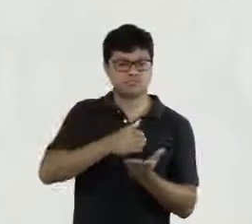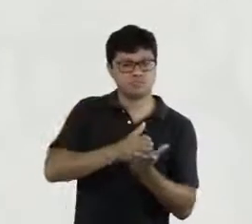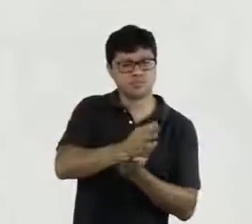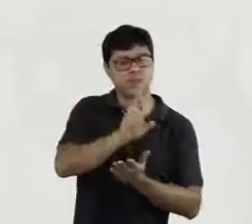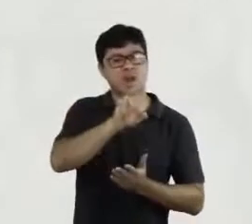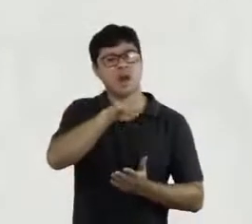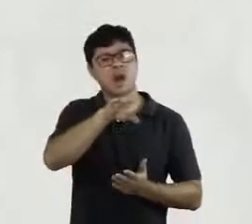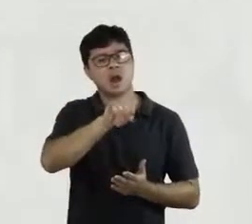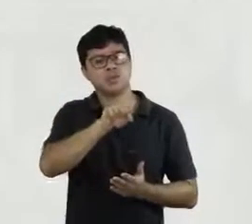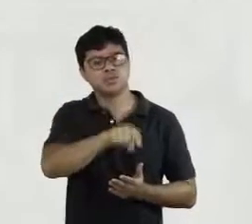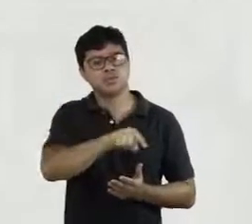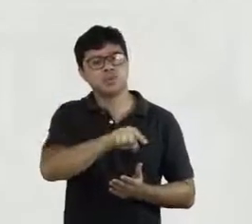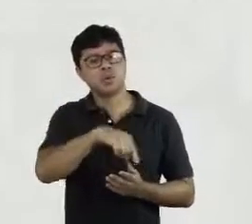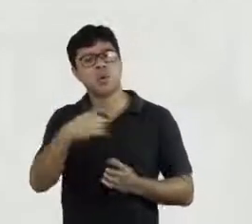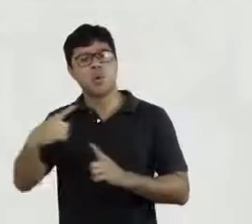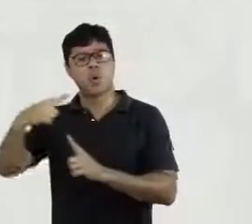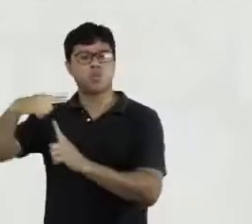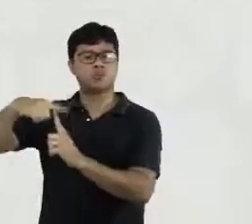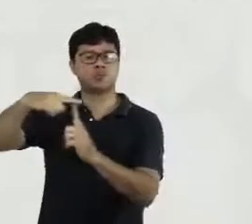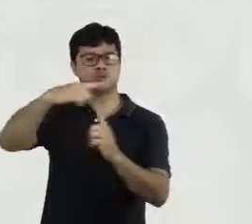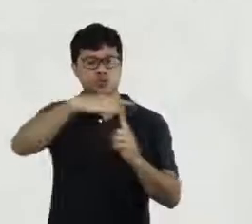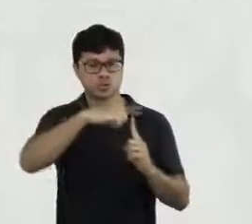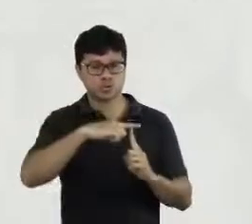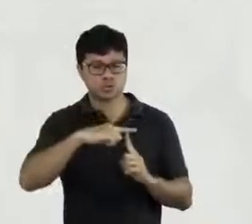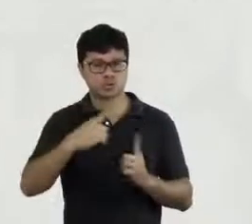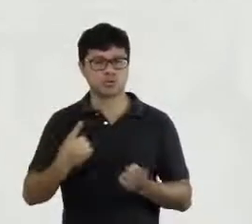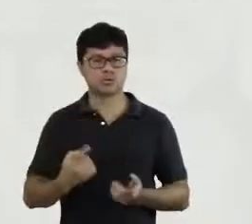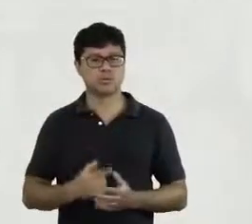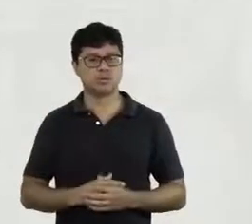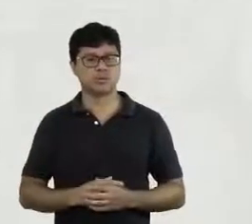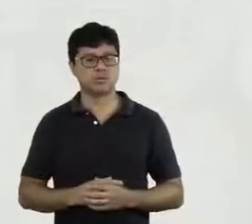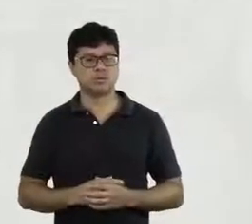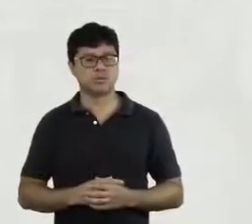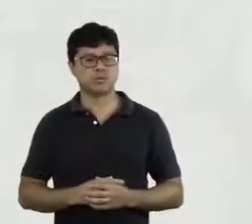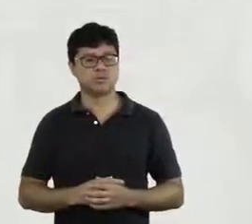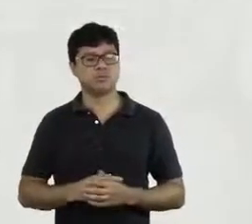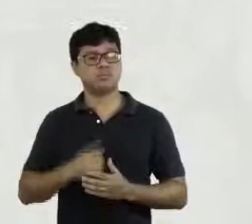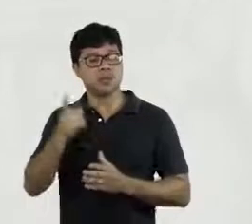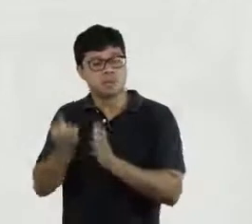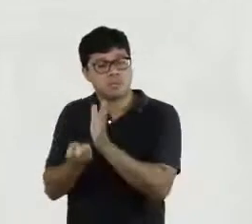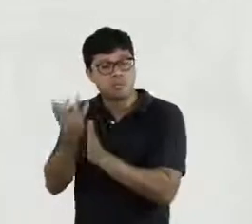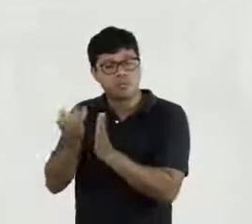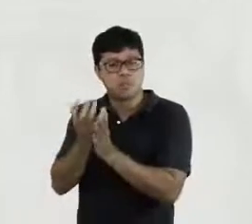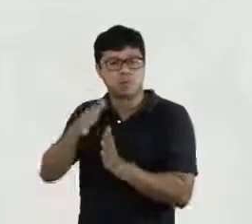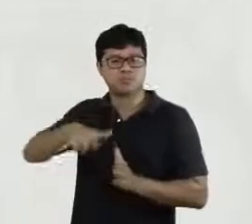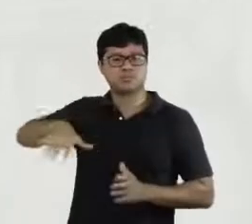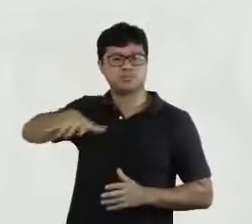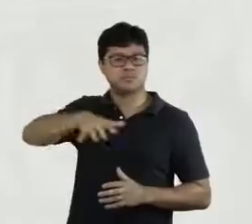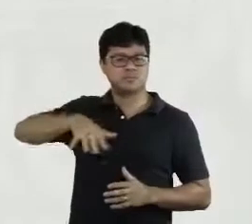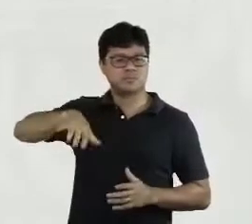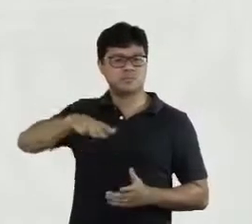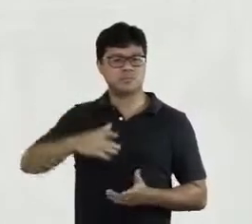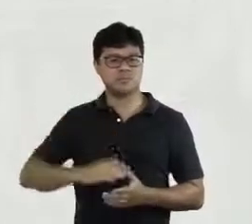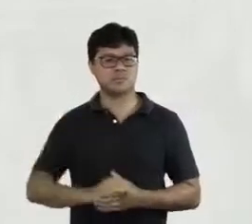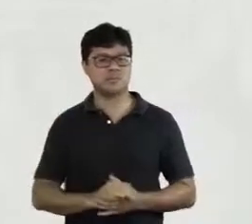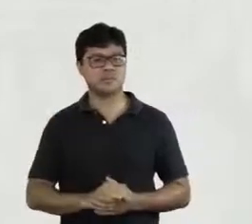ramos ou a tipos, né, de sua produção.